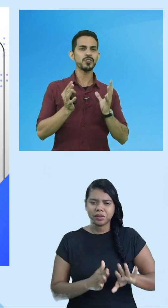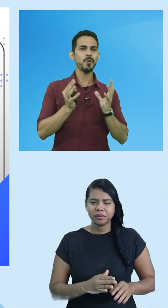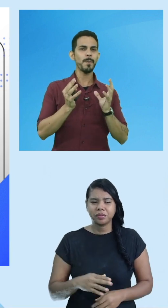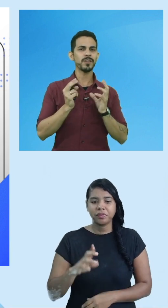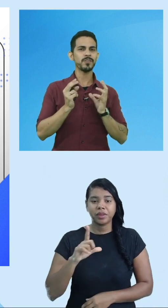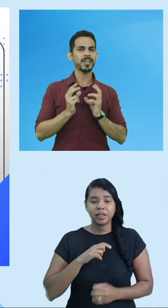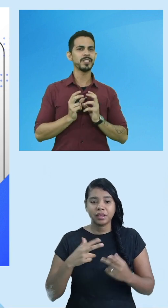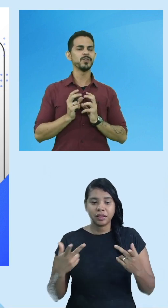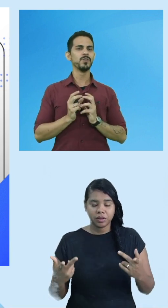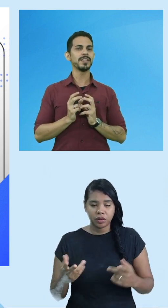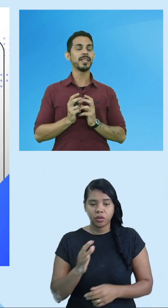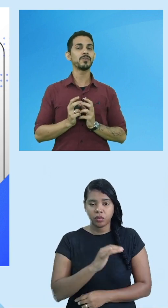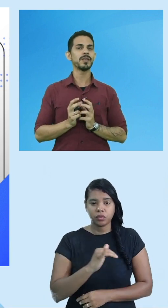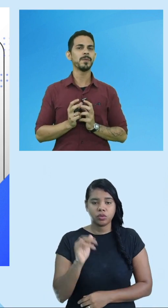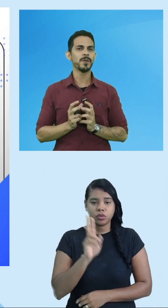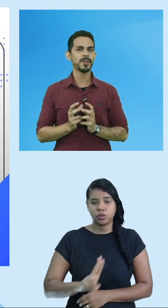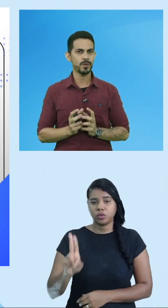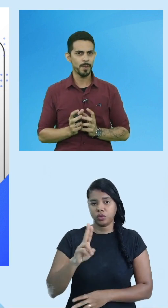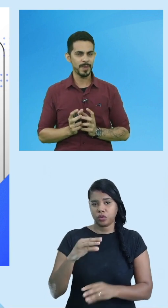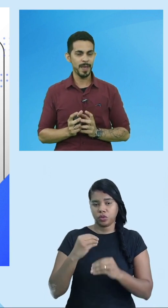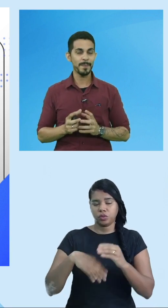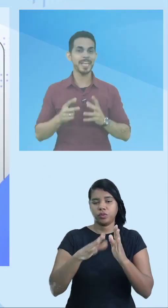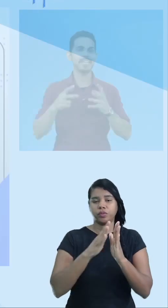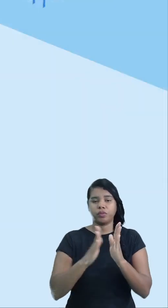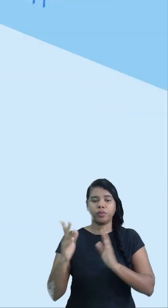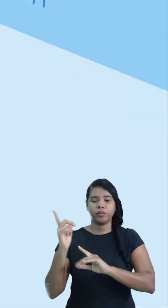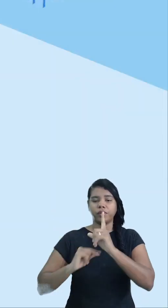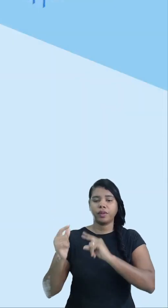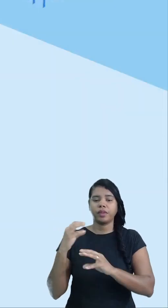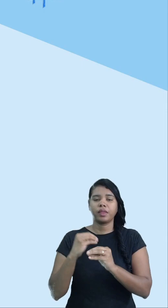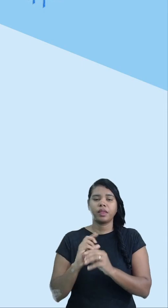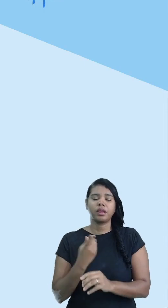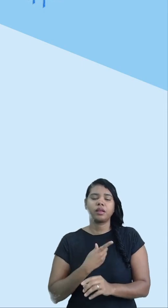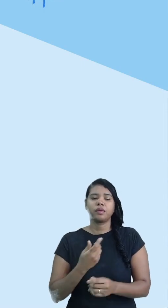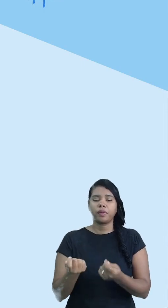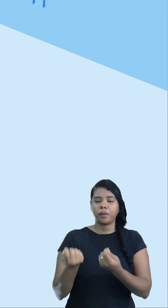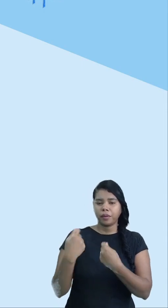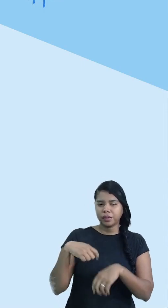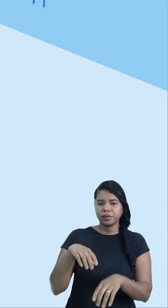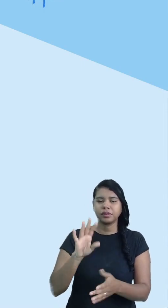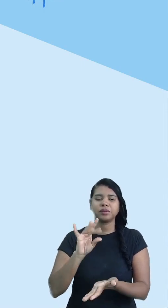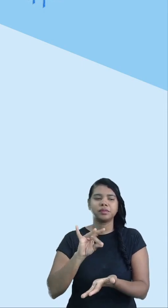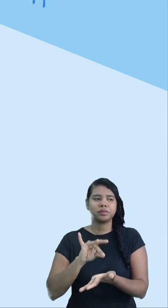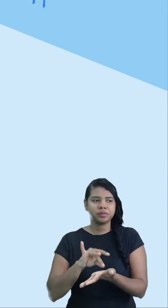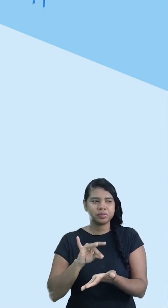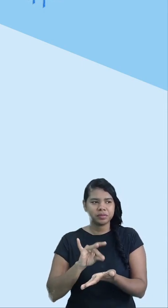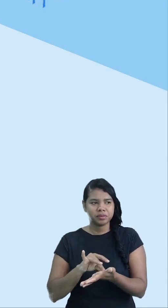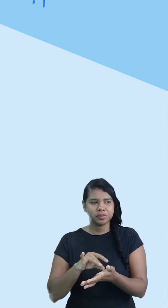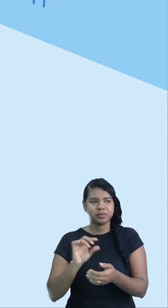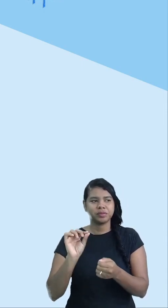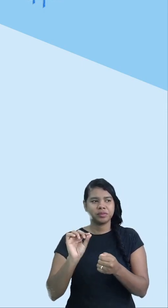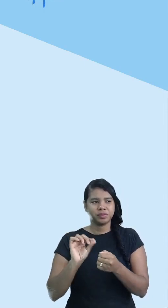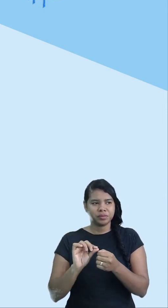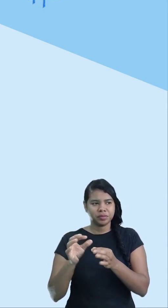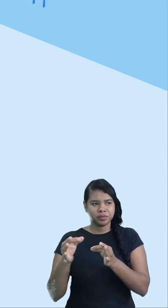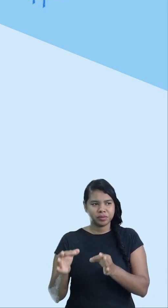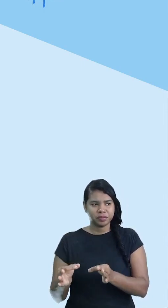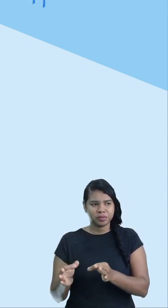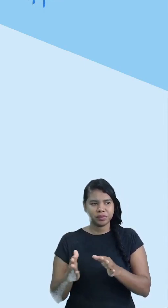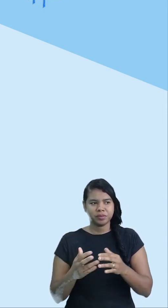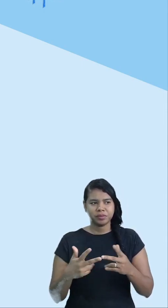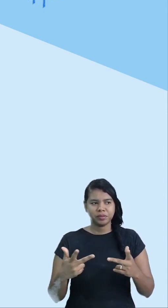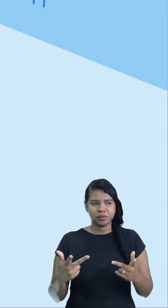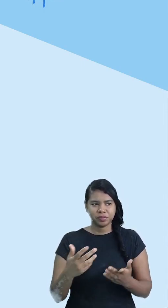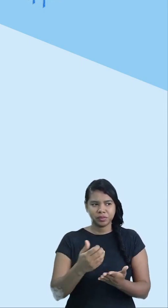alguns instrumentos que a gente usa dentro da biblioteconomia para que a gente possa fazer uma indexação assertiva. Alguns